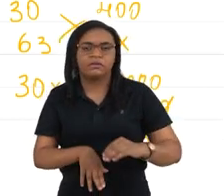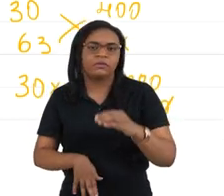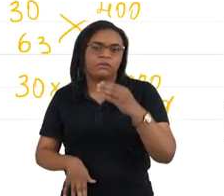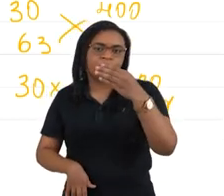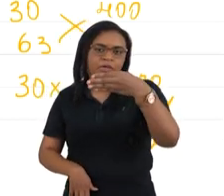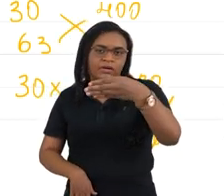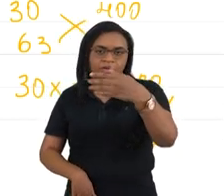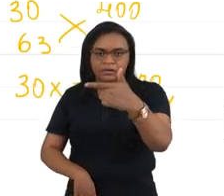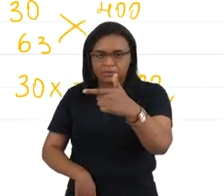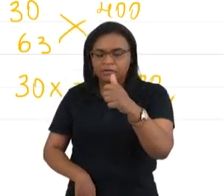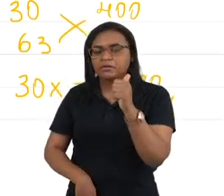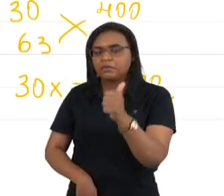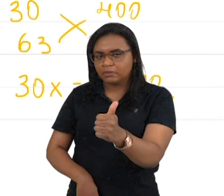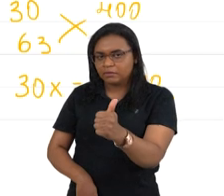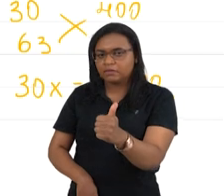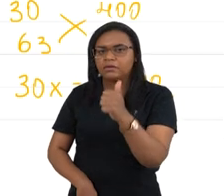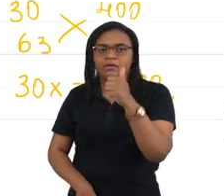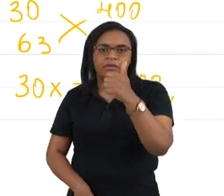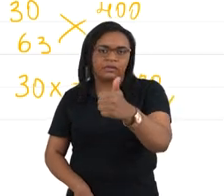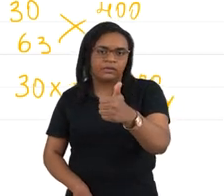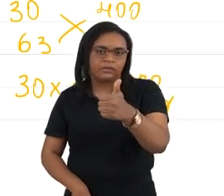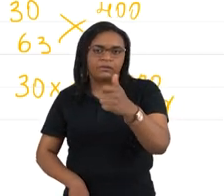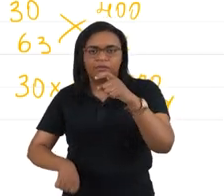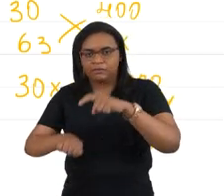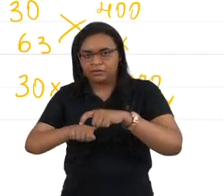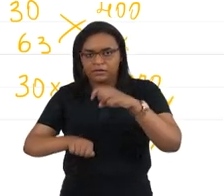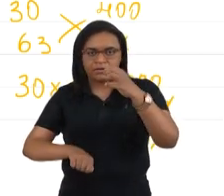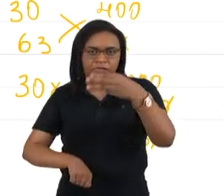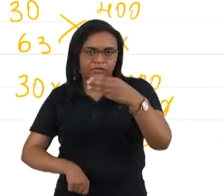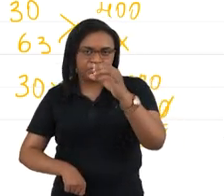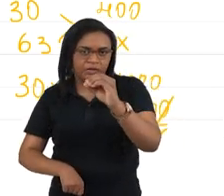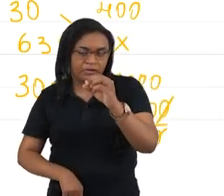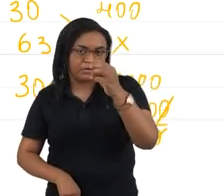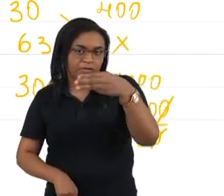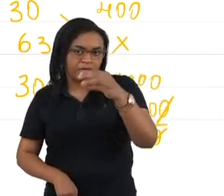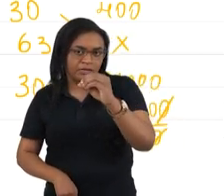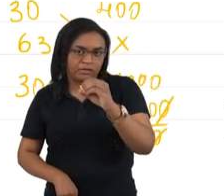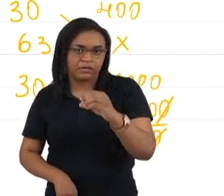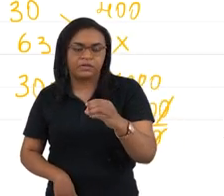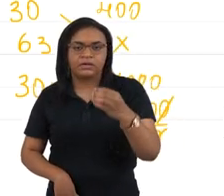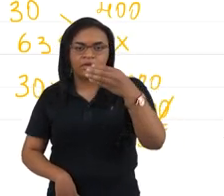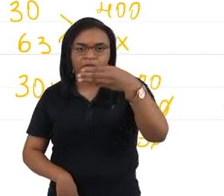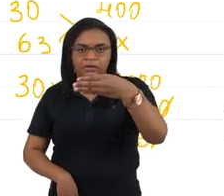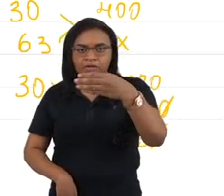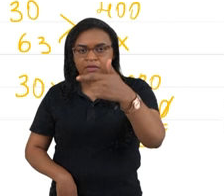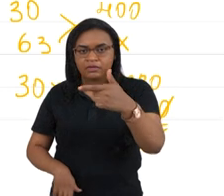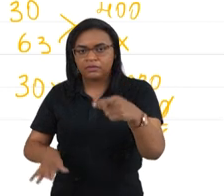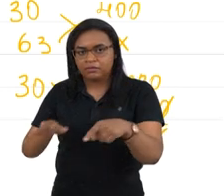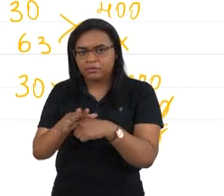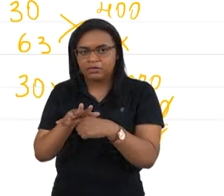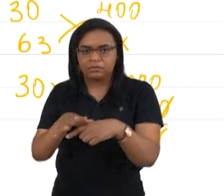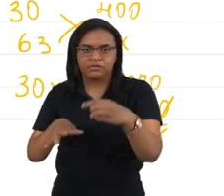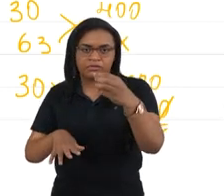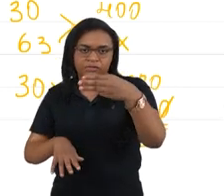42. Beleza. Então, aqui é 1, porque 1 vezes 30 dá 30. 42 menos 30 dá 12.